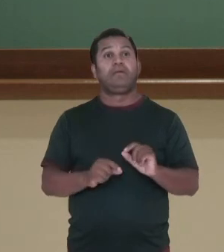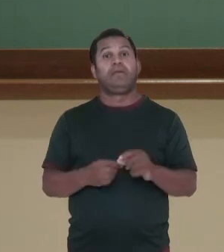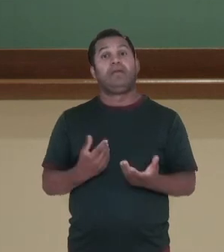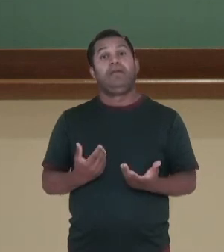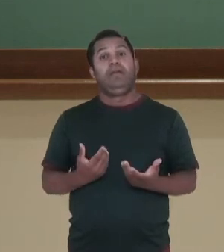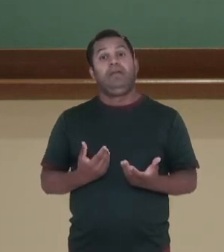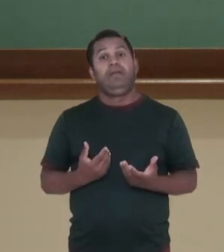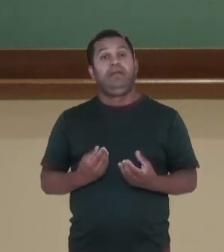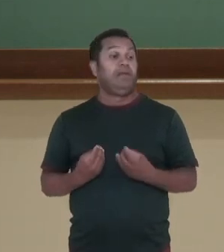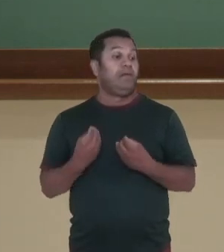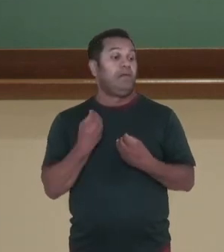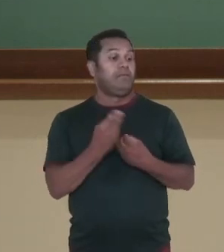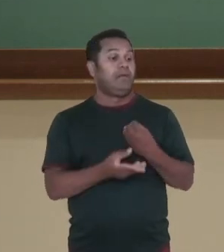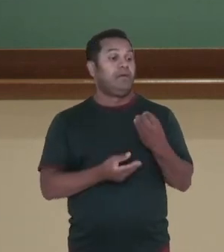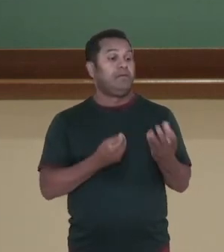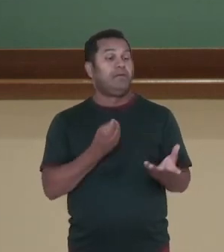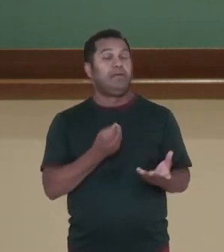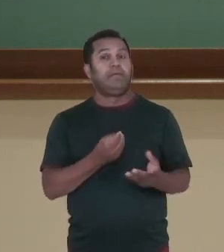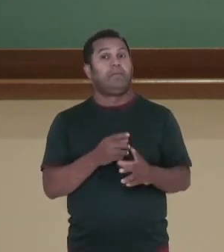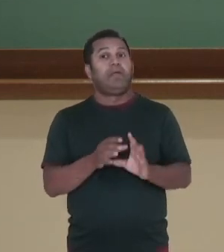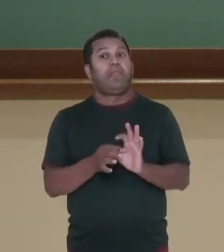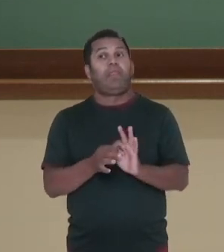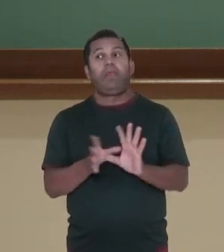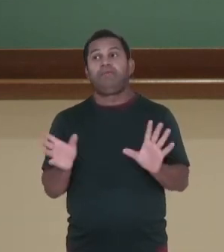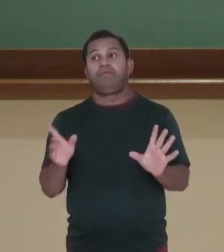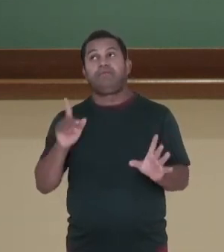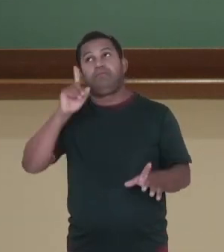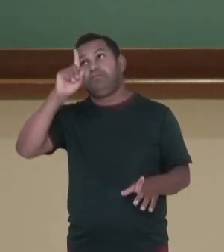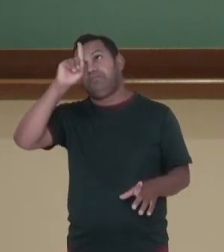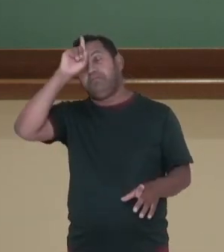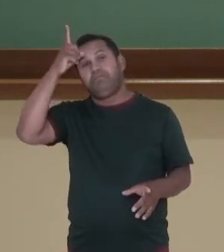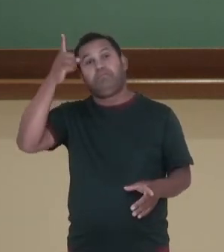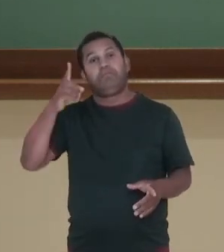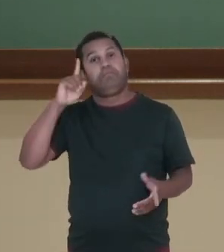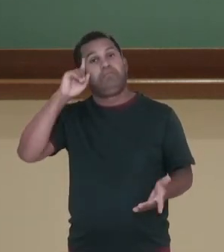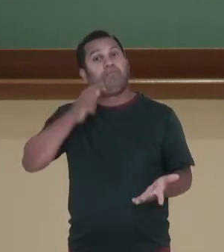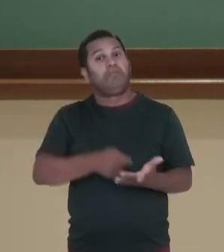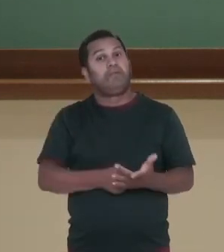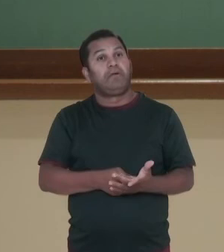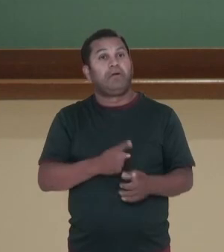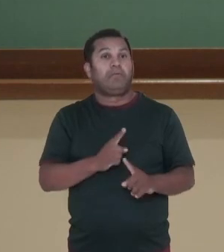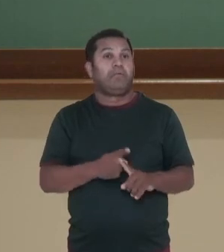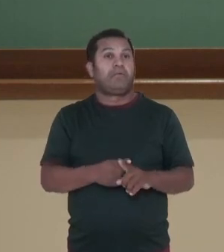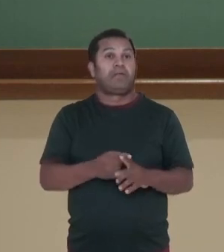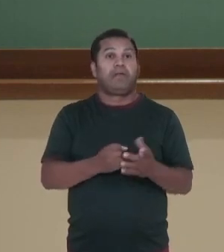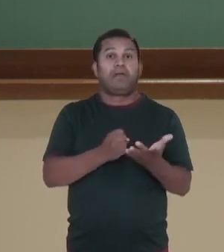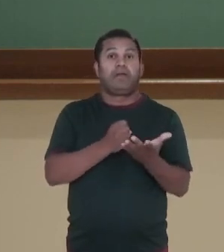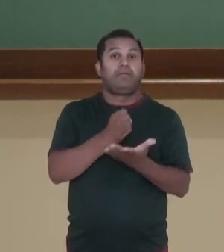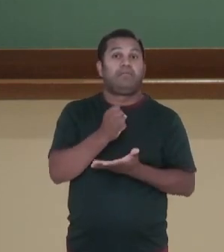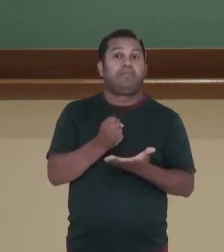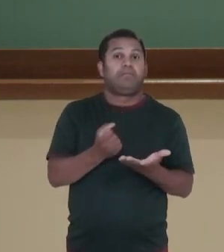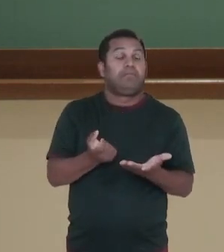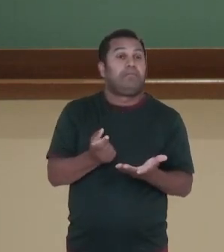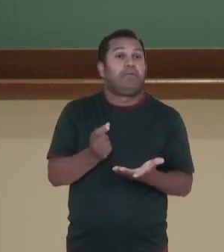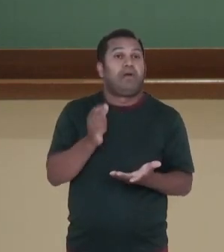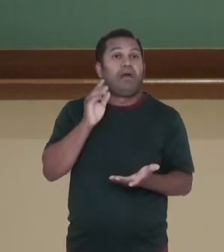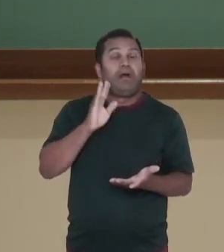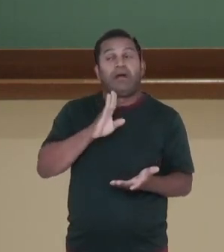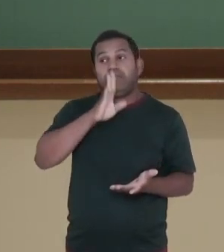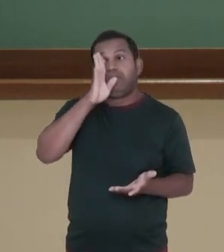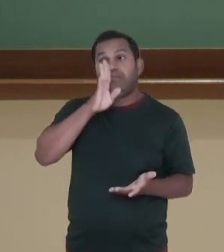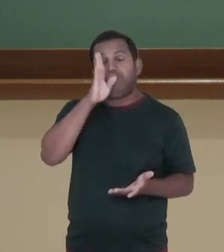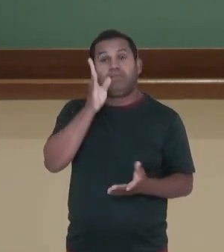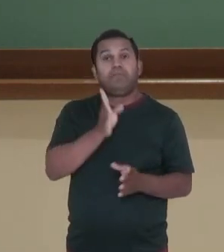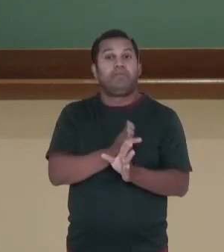eu não quero que aquela pessoa sobreviva. E aí eu posso fazer isso, posso pedir eutanásia para